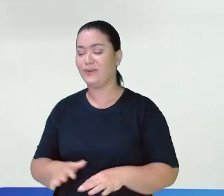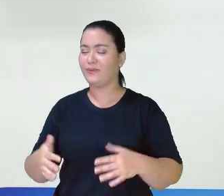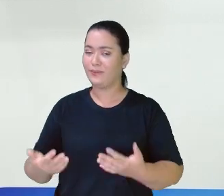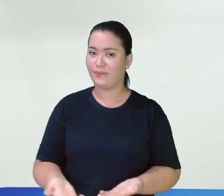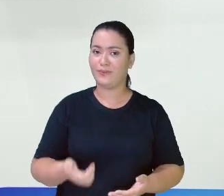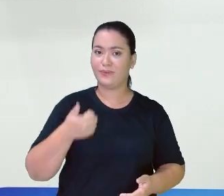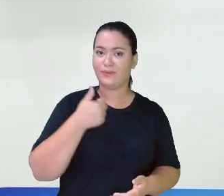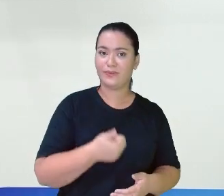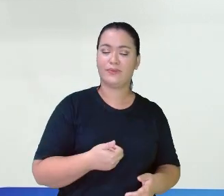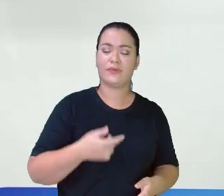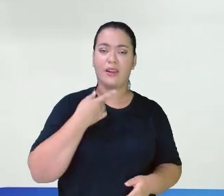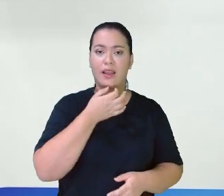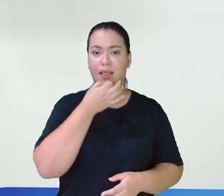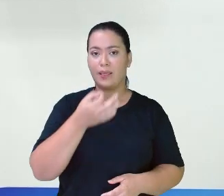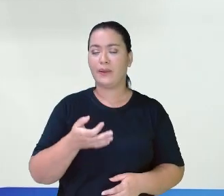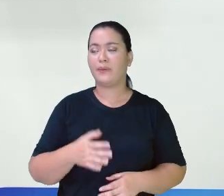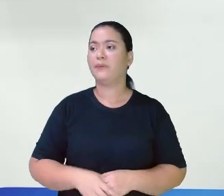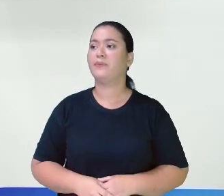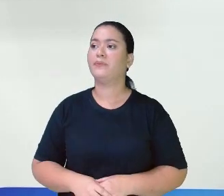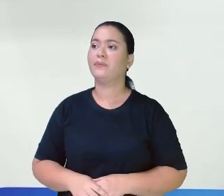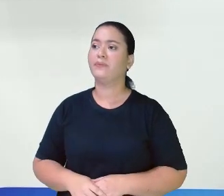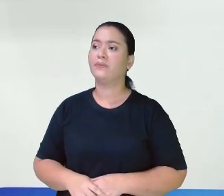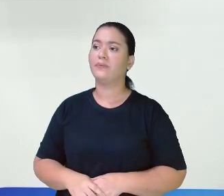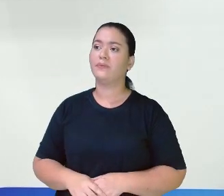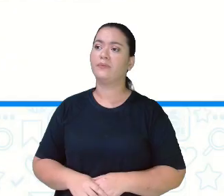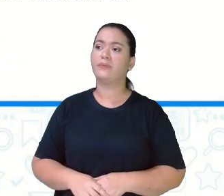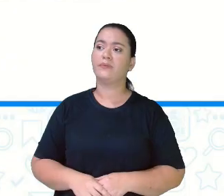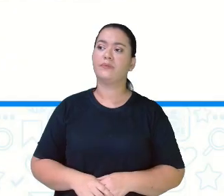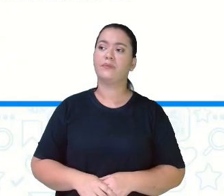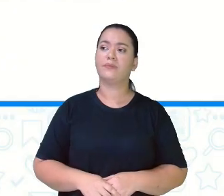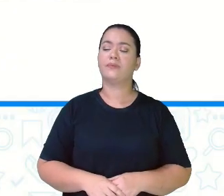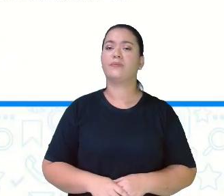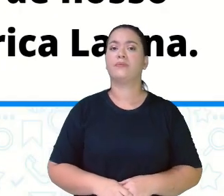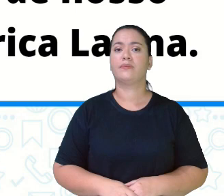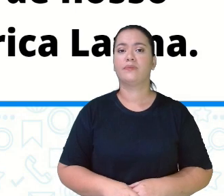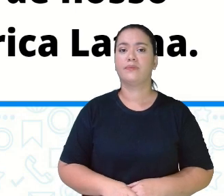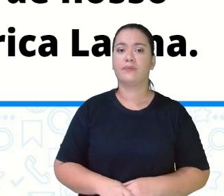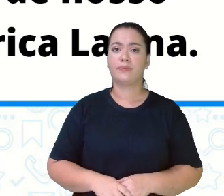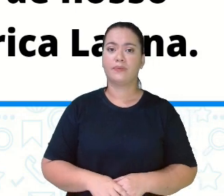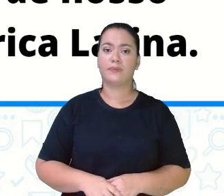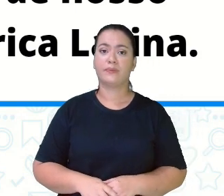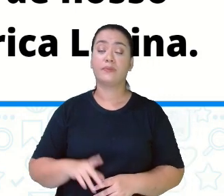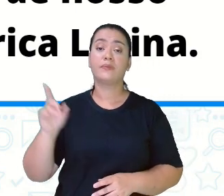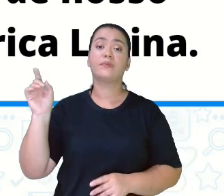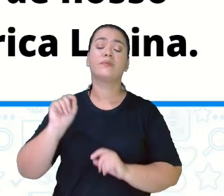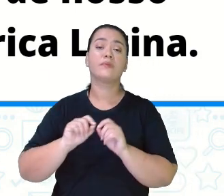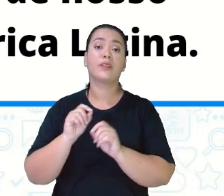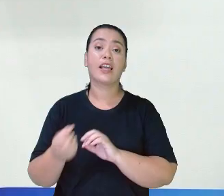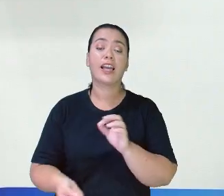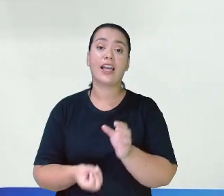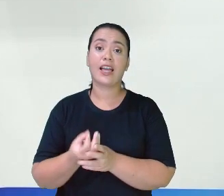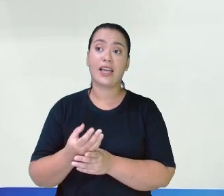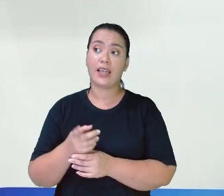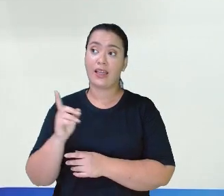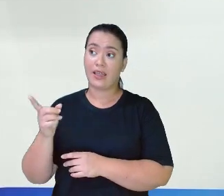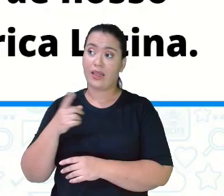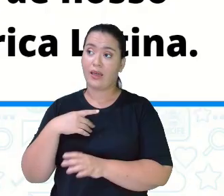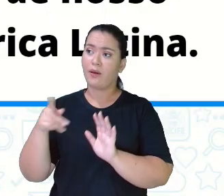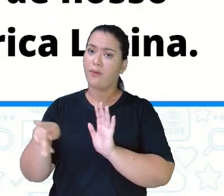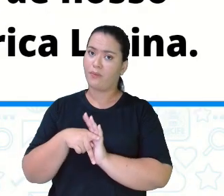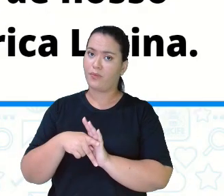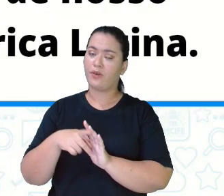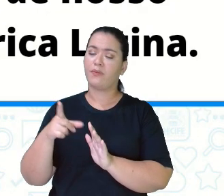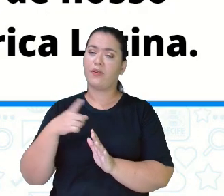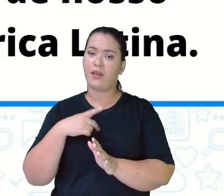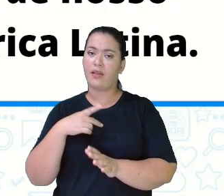aí a dica da professora. Vamos aqui, Monteiro Lobato. Ele criou a editora Monteiro Lobato